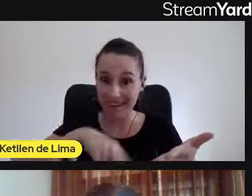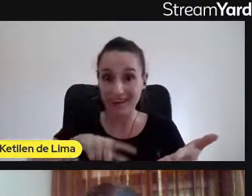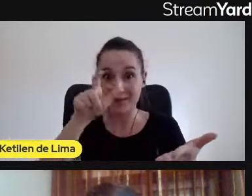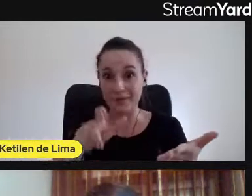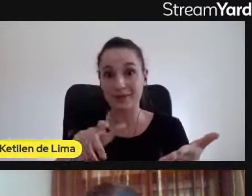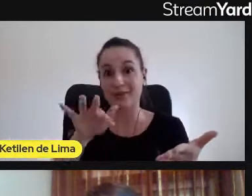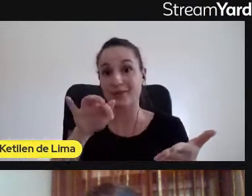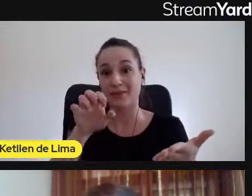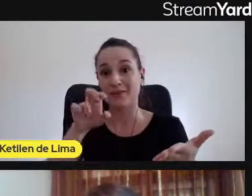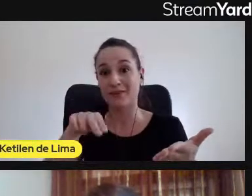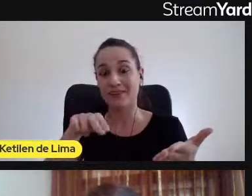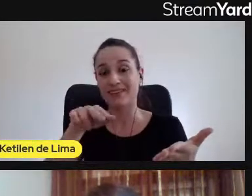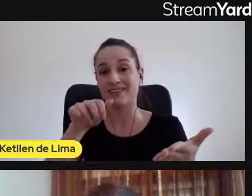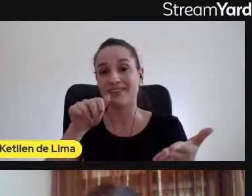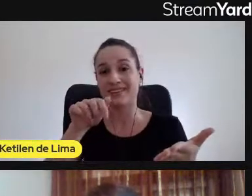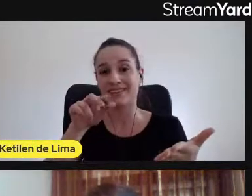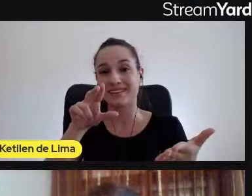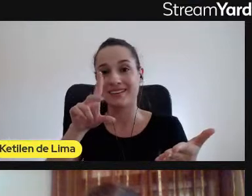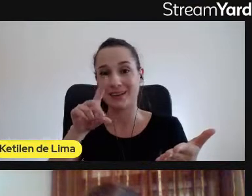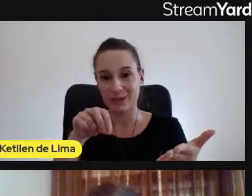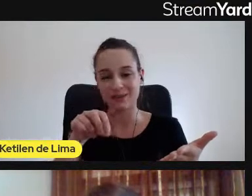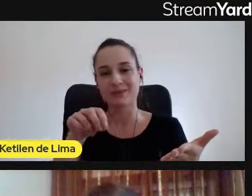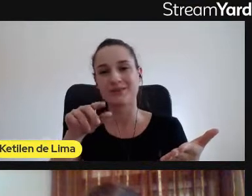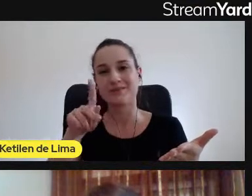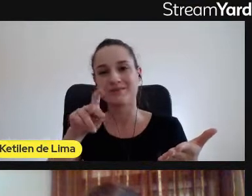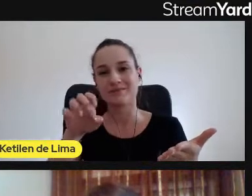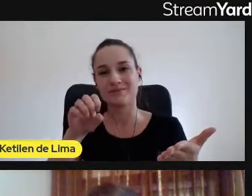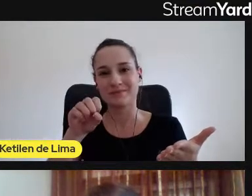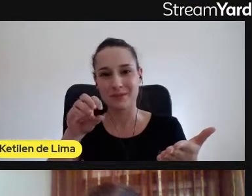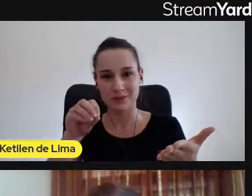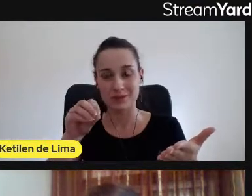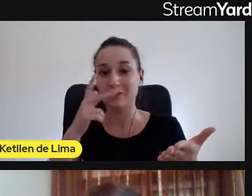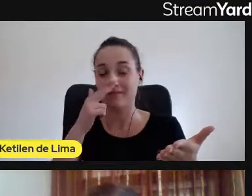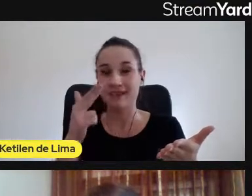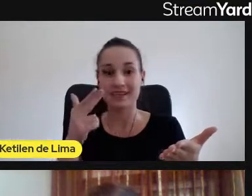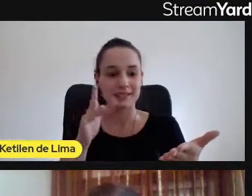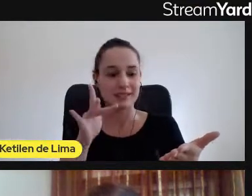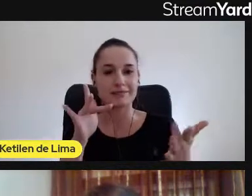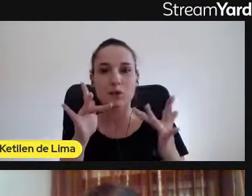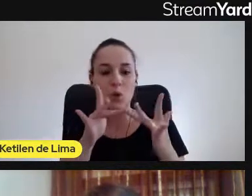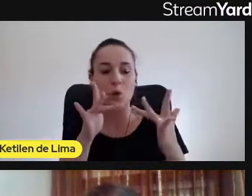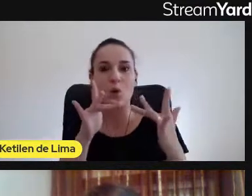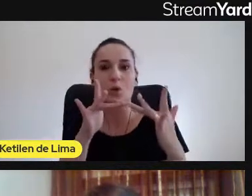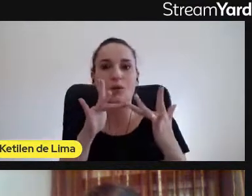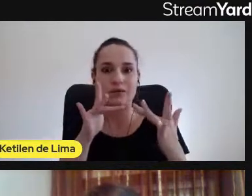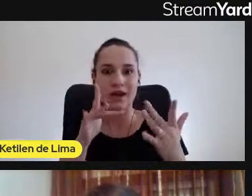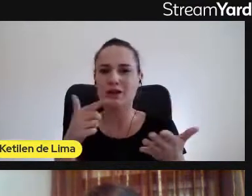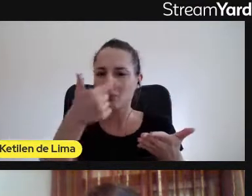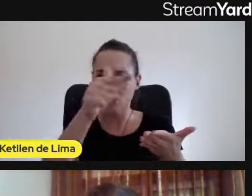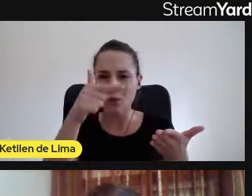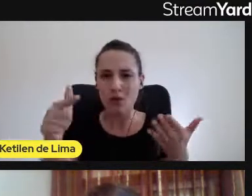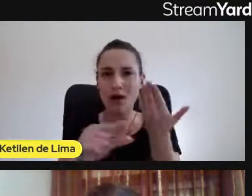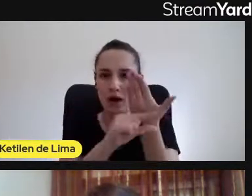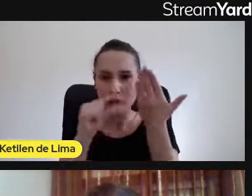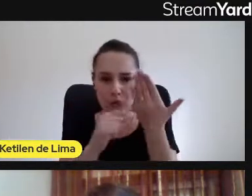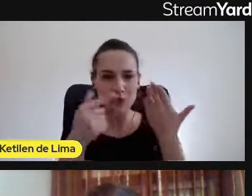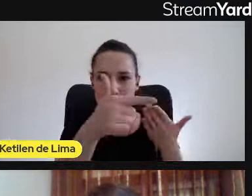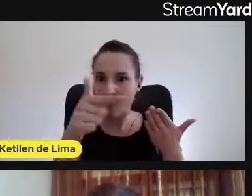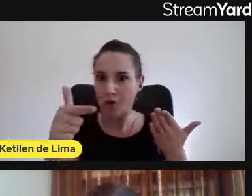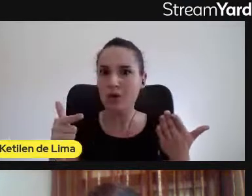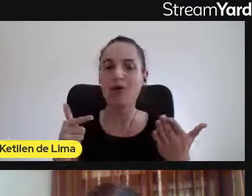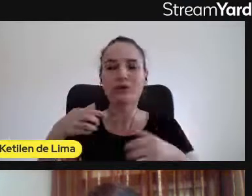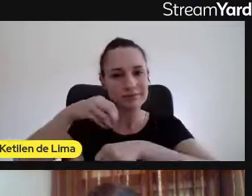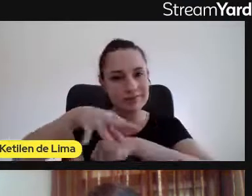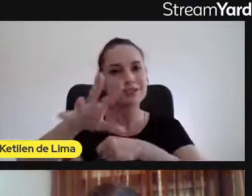porque ler um outro autor é estar em contato com você mesmo, né, ver o que você sente, o que você pensa e se conhecer um pouco mais.